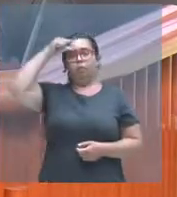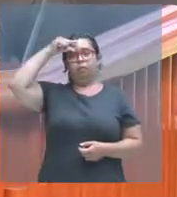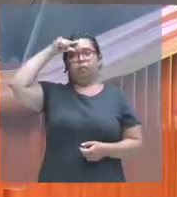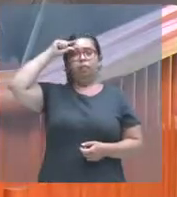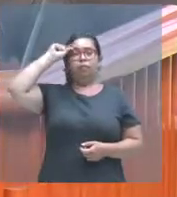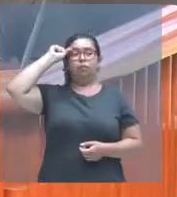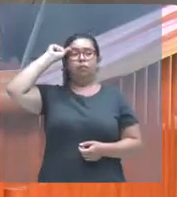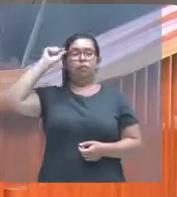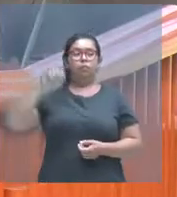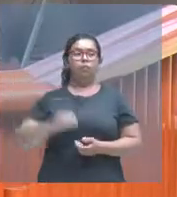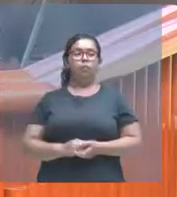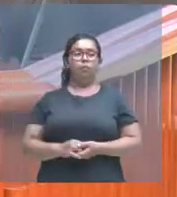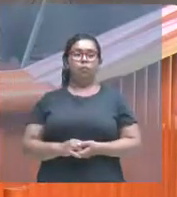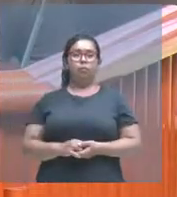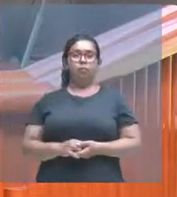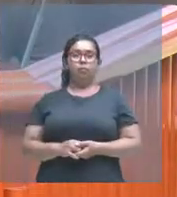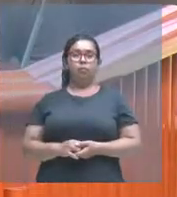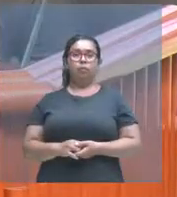Neto.